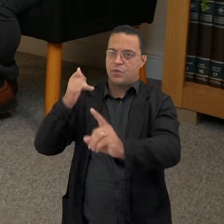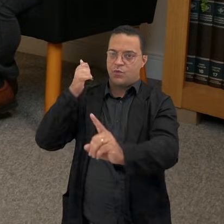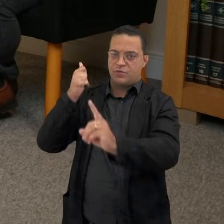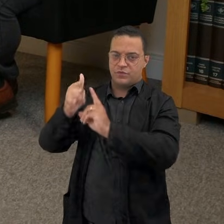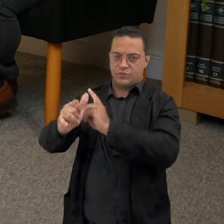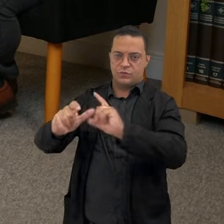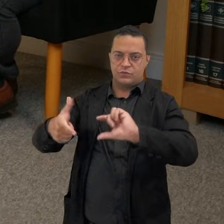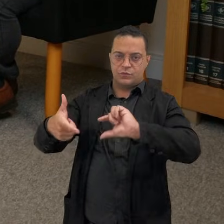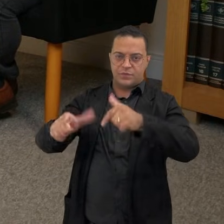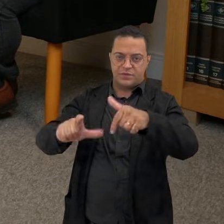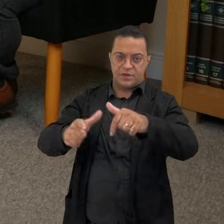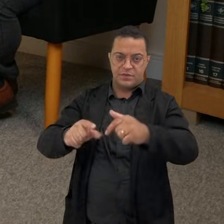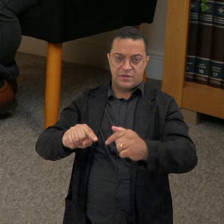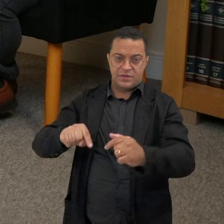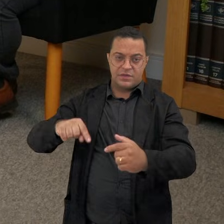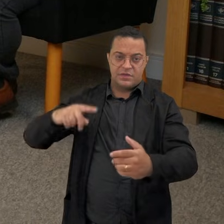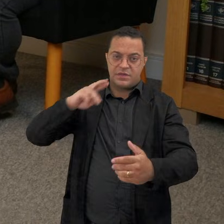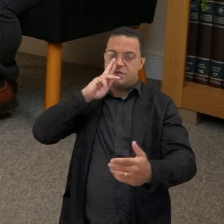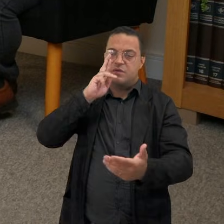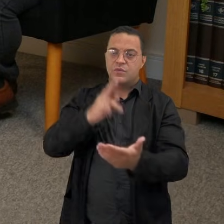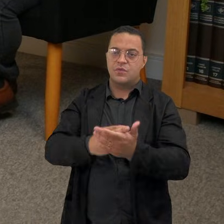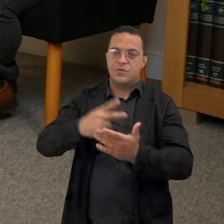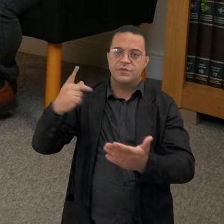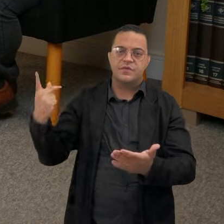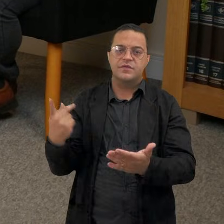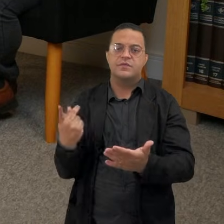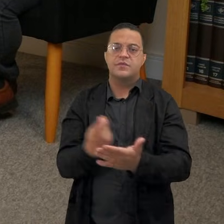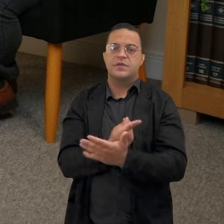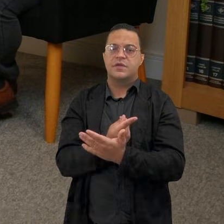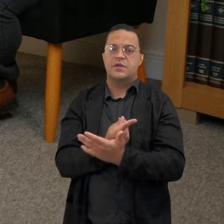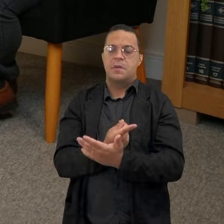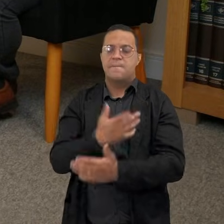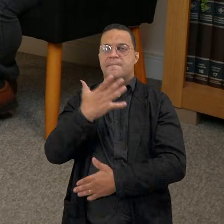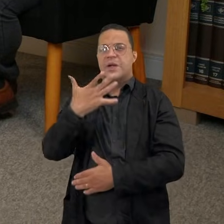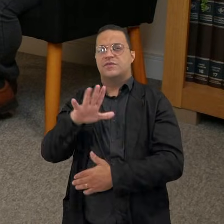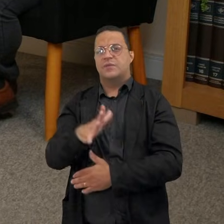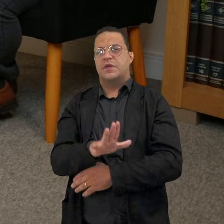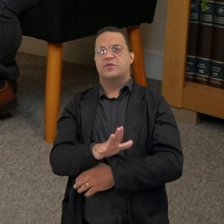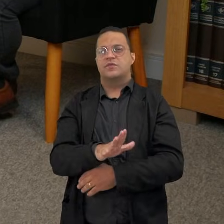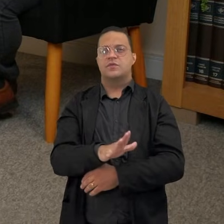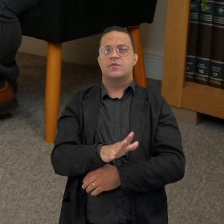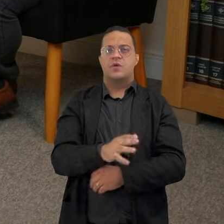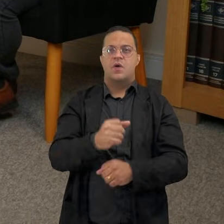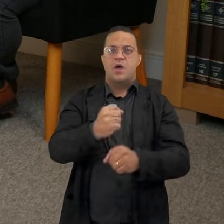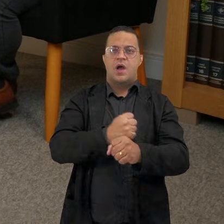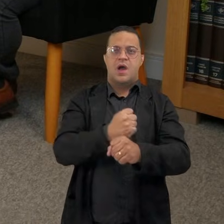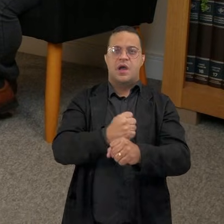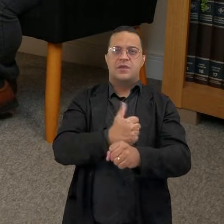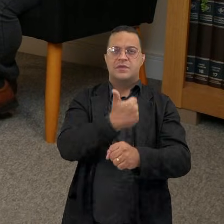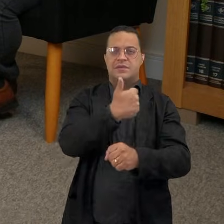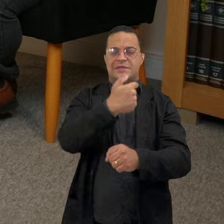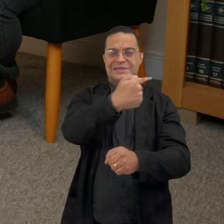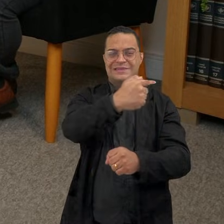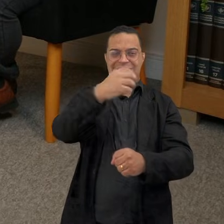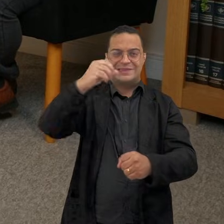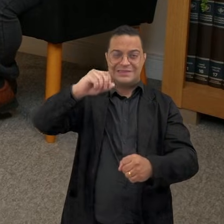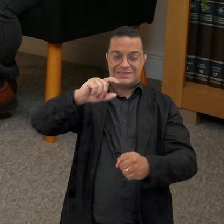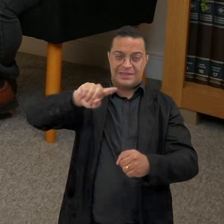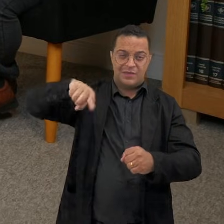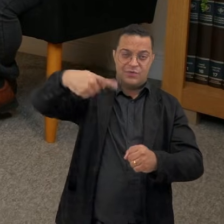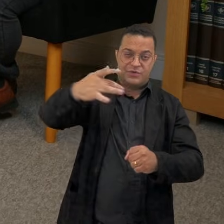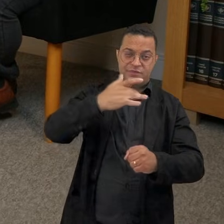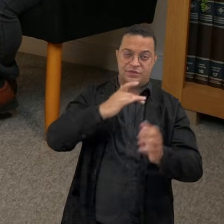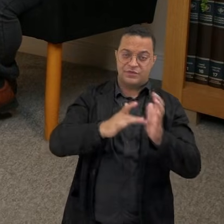terra de Israel fica deserta, Jerusalém fica deserta a partir do ano 70 e uma série de